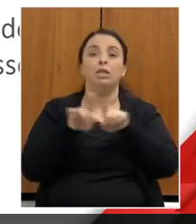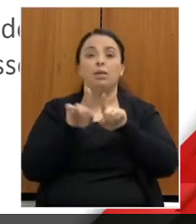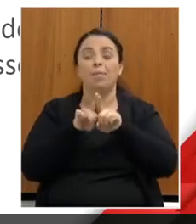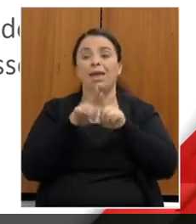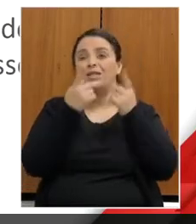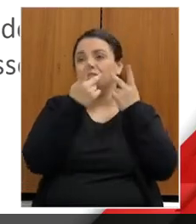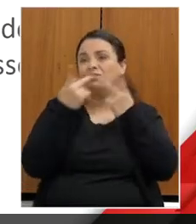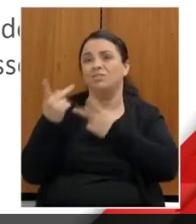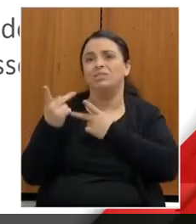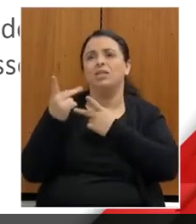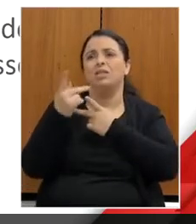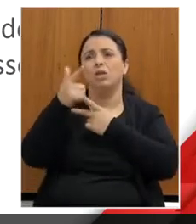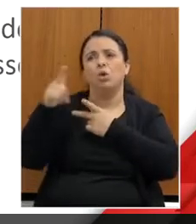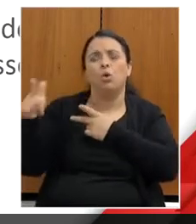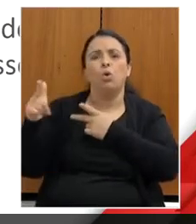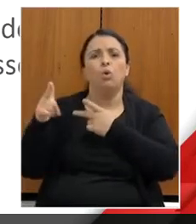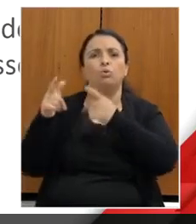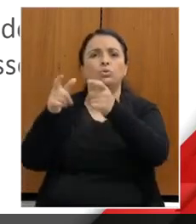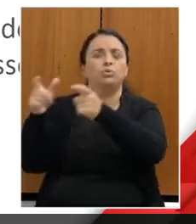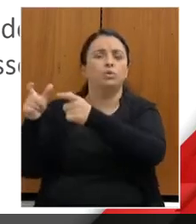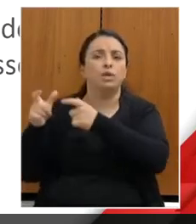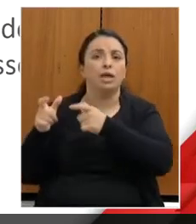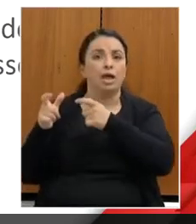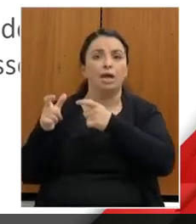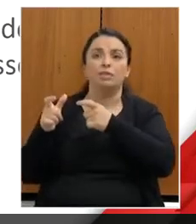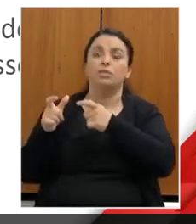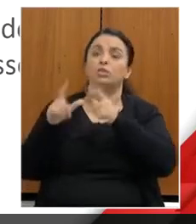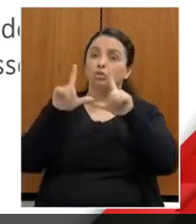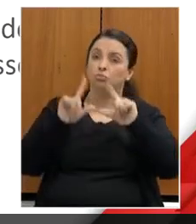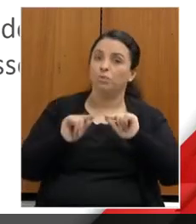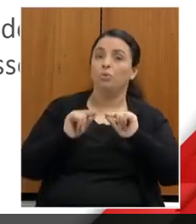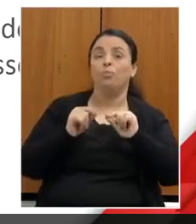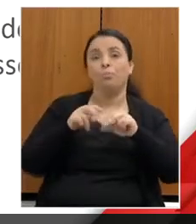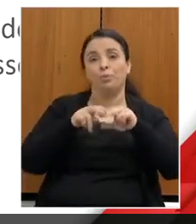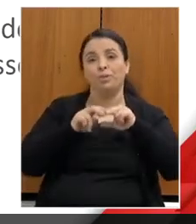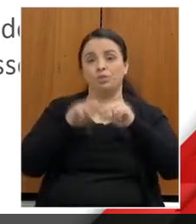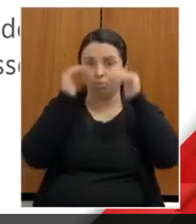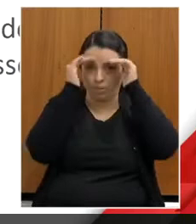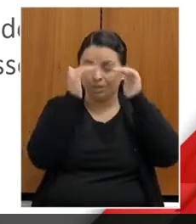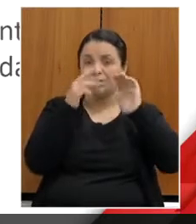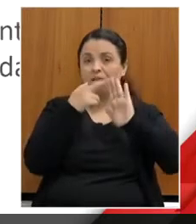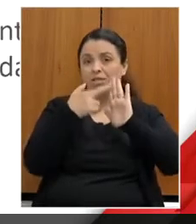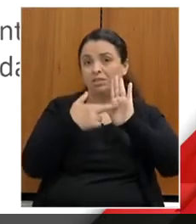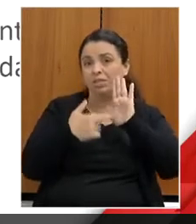vez que os critérios sanitários não permitiam. Pode passar.